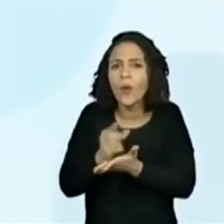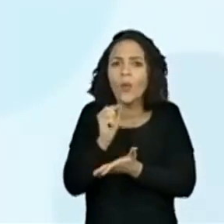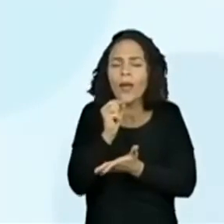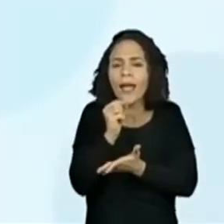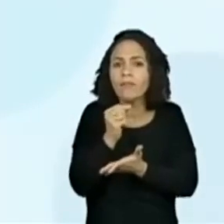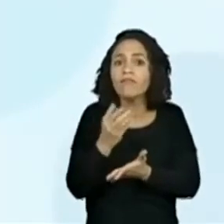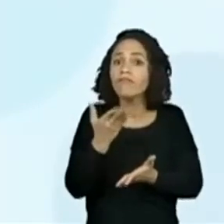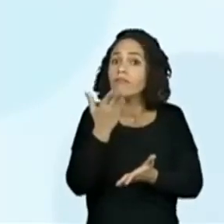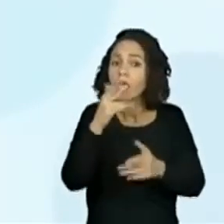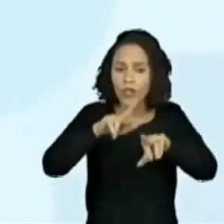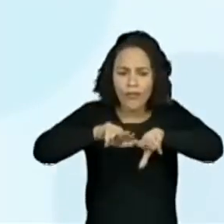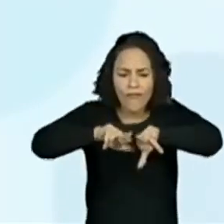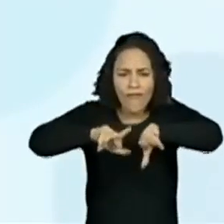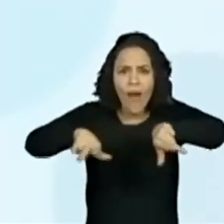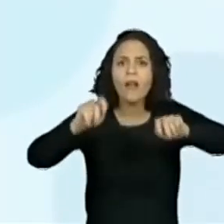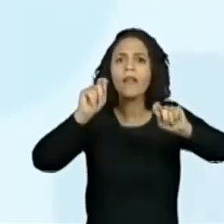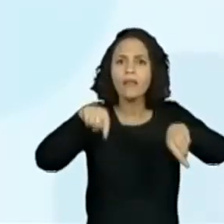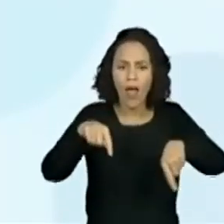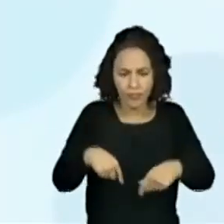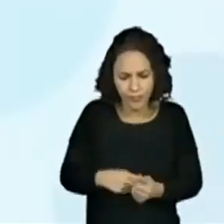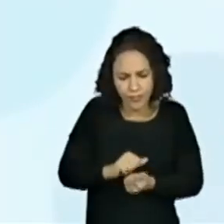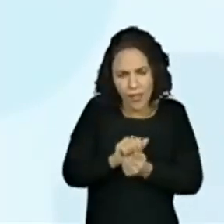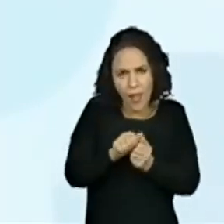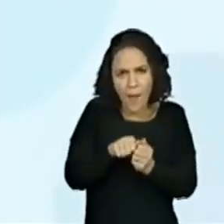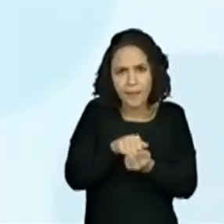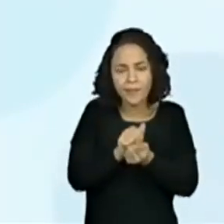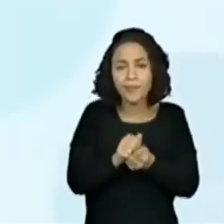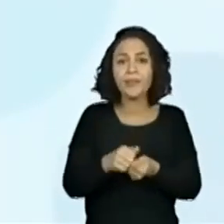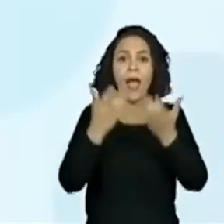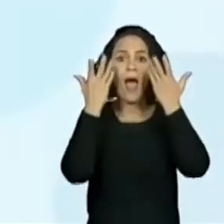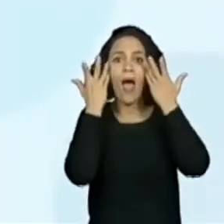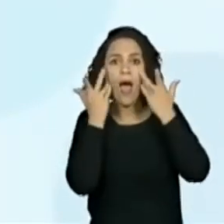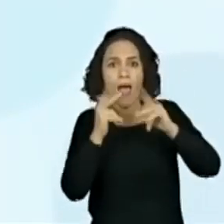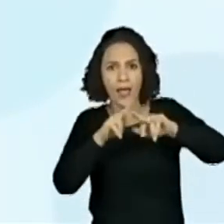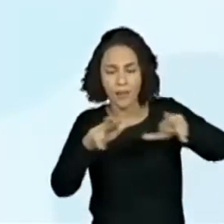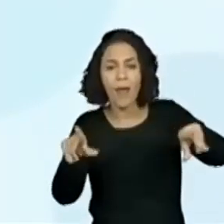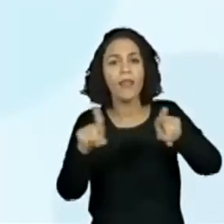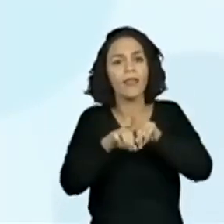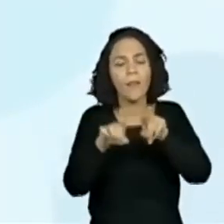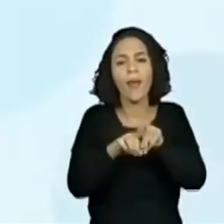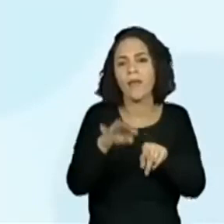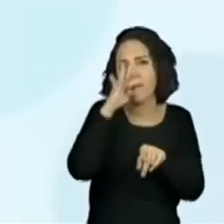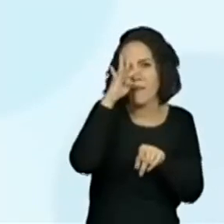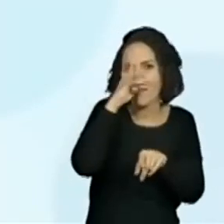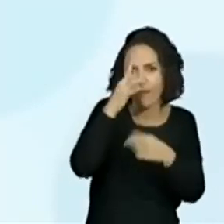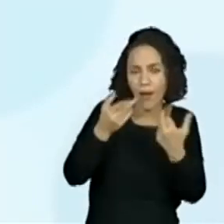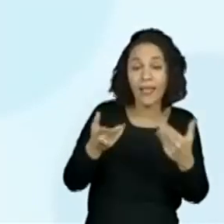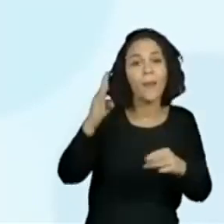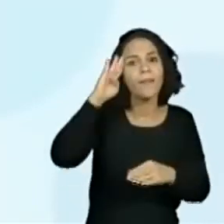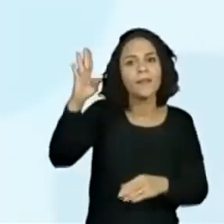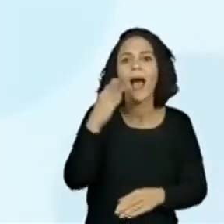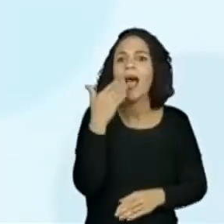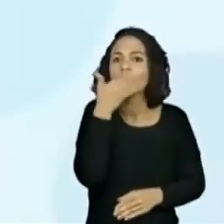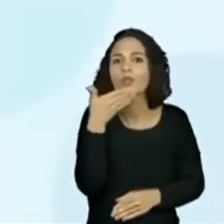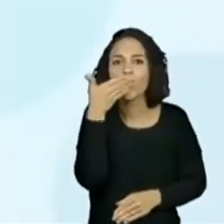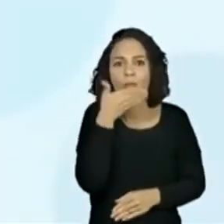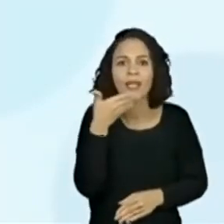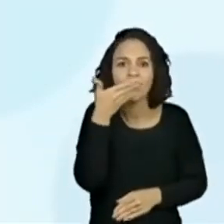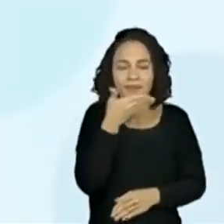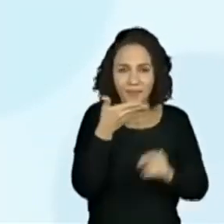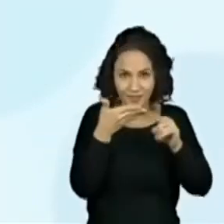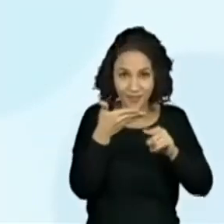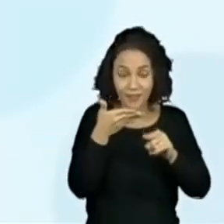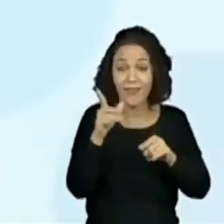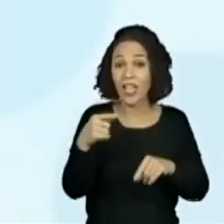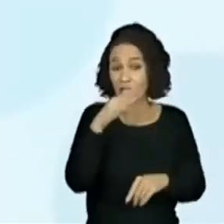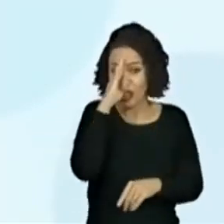grande variedade de substâncias, animais e vegetais, principalmente as açucaradas. Antes de